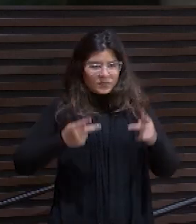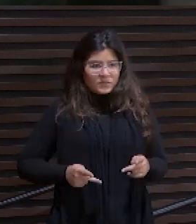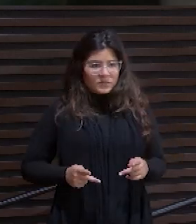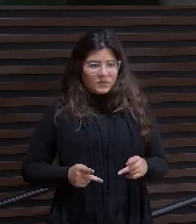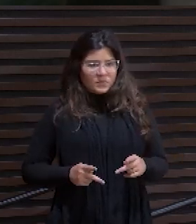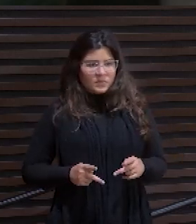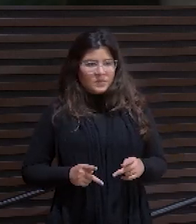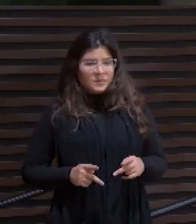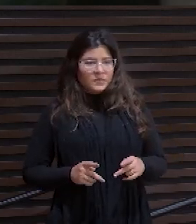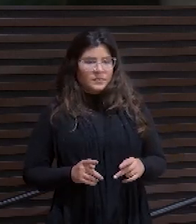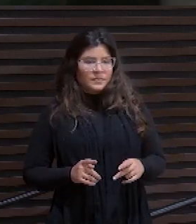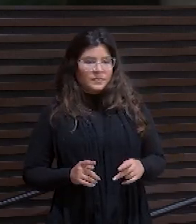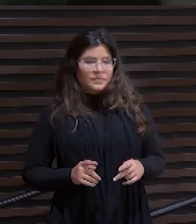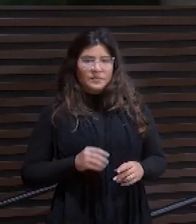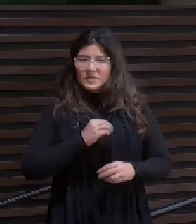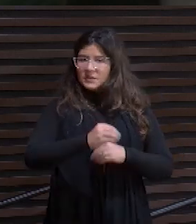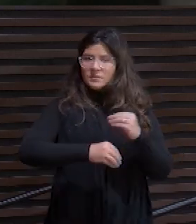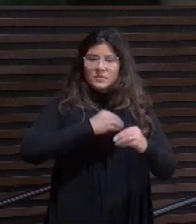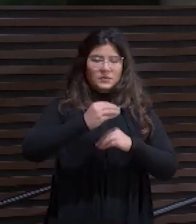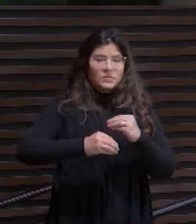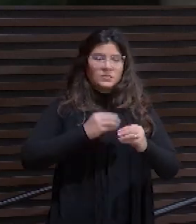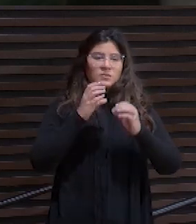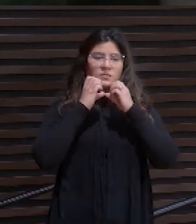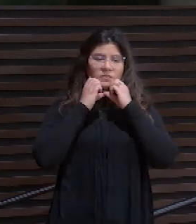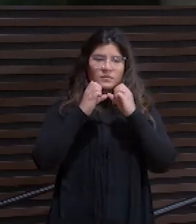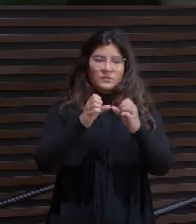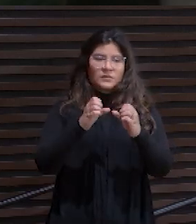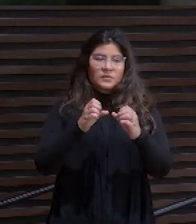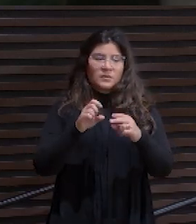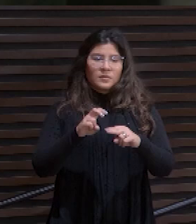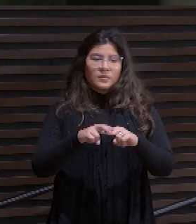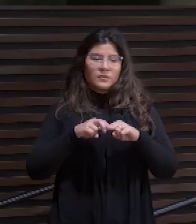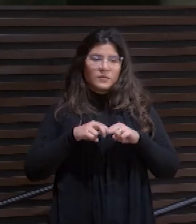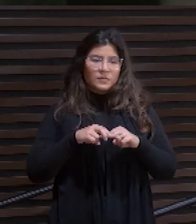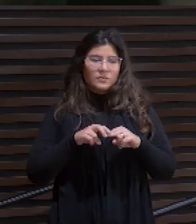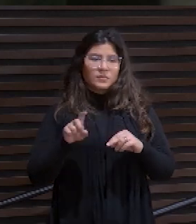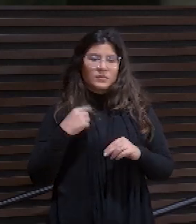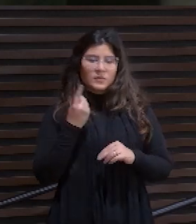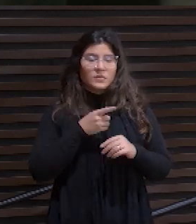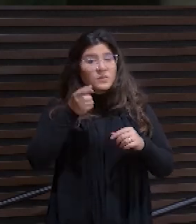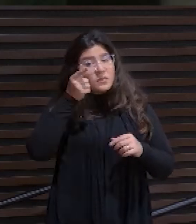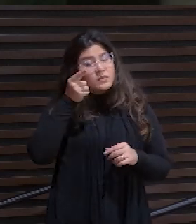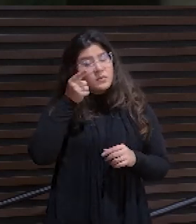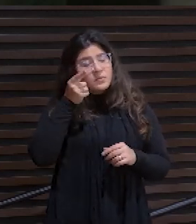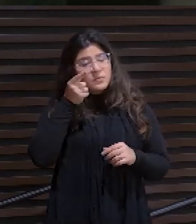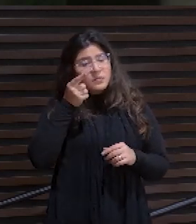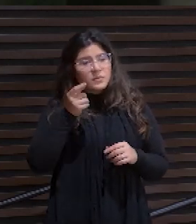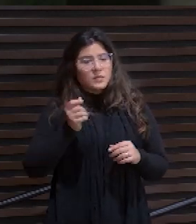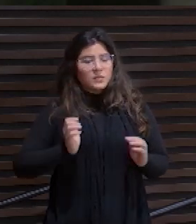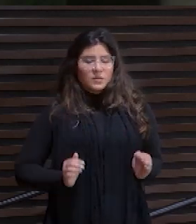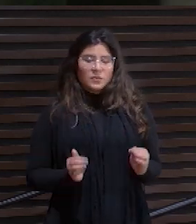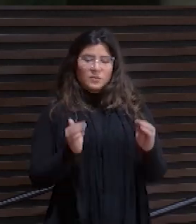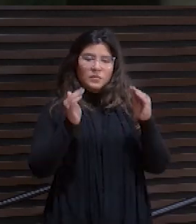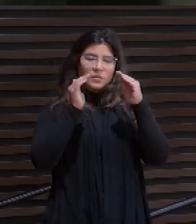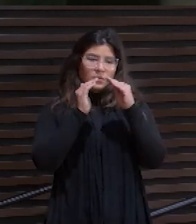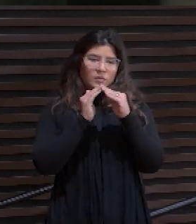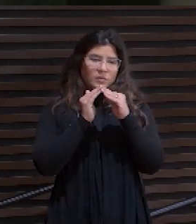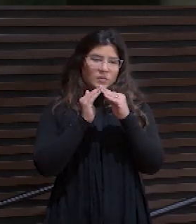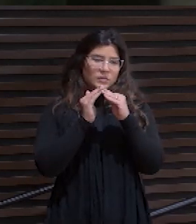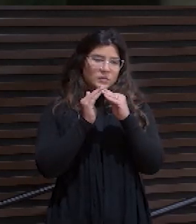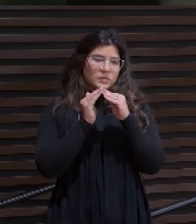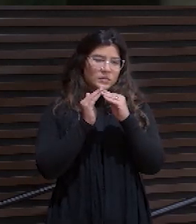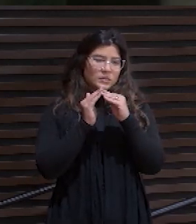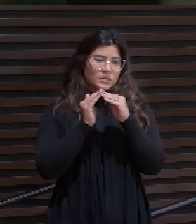com o Evangelho, então é por isso que, se nós atentarmos aqui à palavra de Deus, é por isso que o odre, que está aqui no